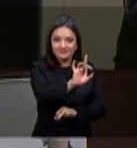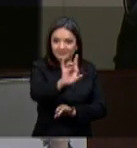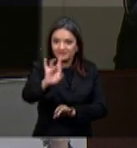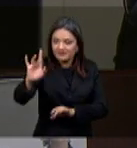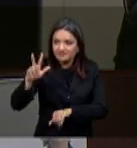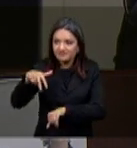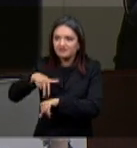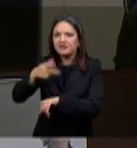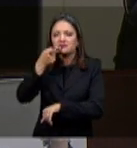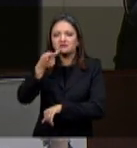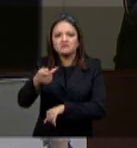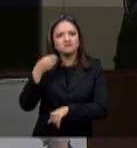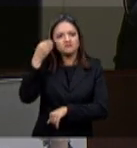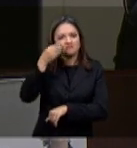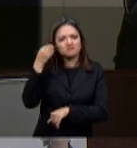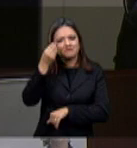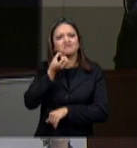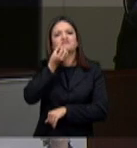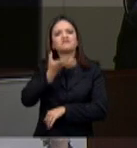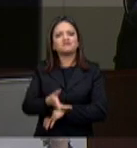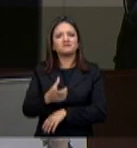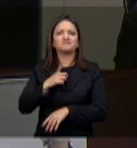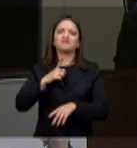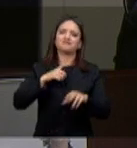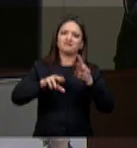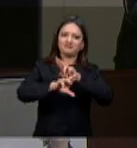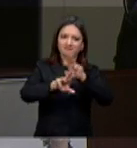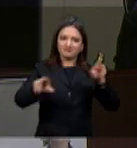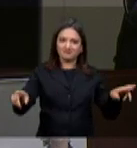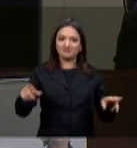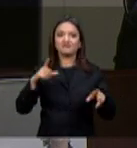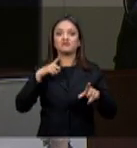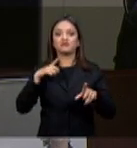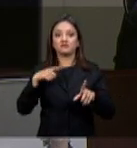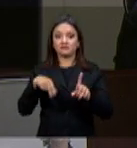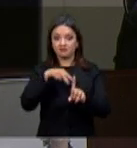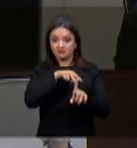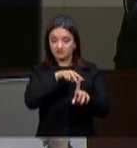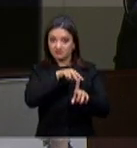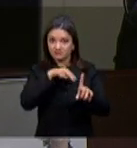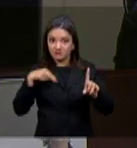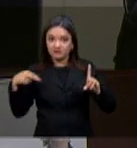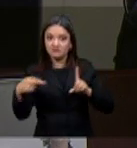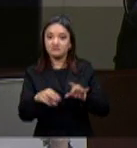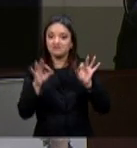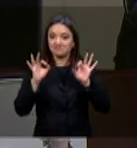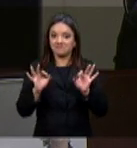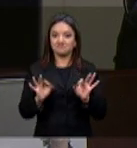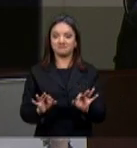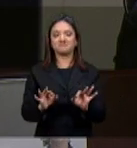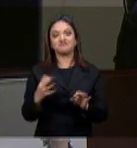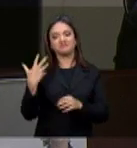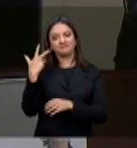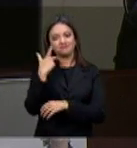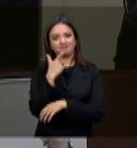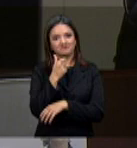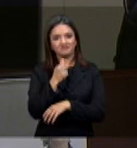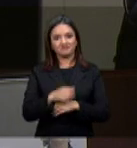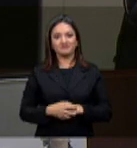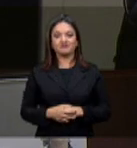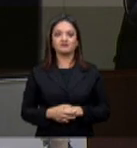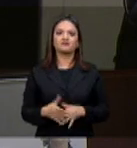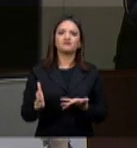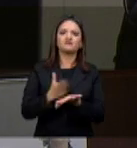lugar. E é tão bonito sermos tão diversas e termos pontos de contato tão definitivos. Seminário por estas e por outras.